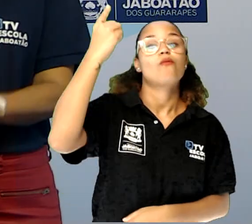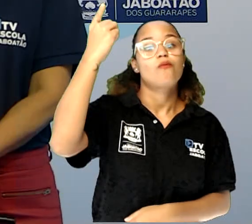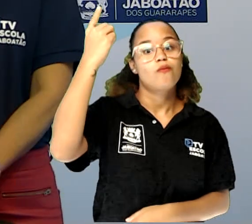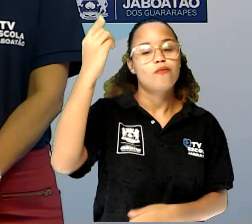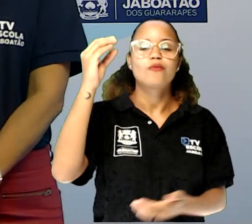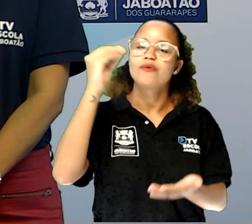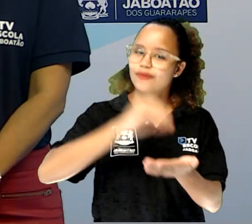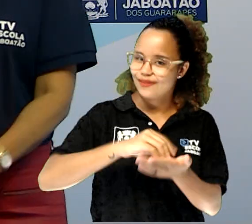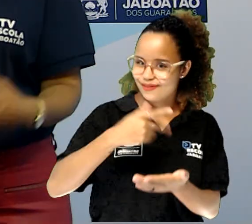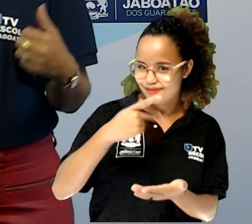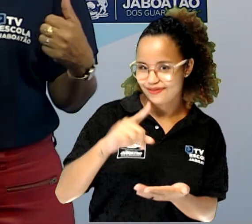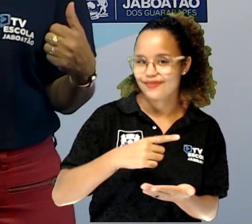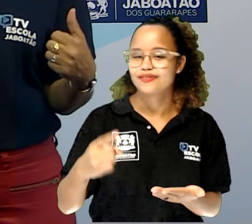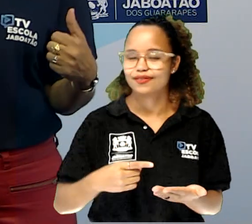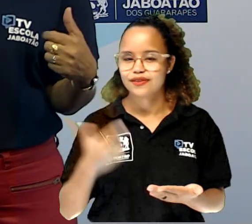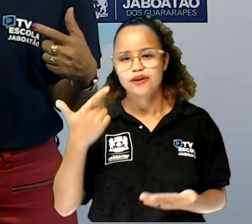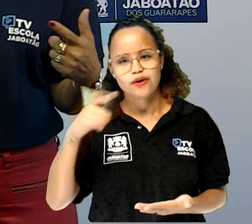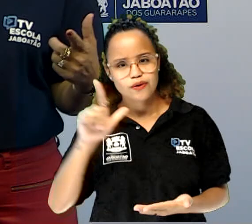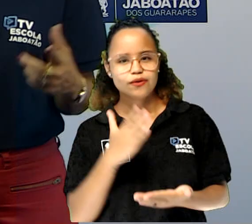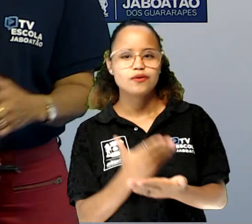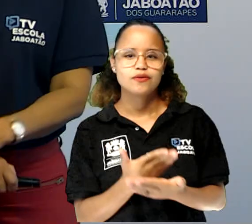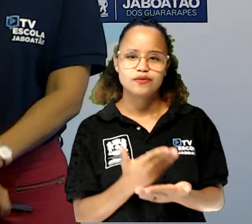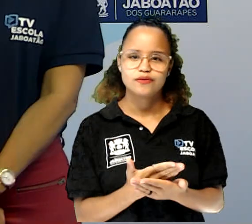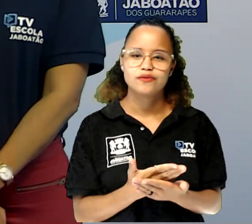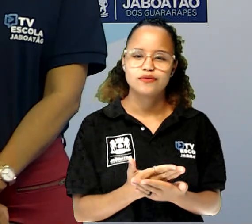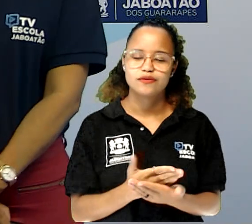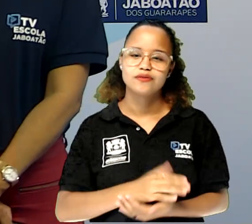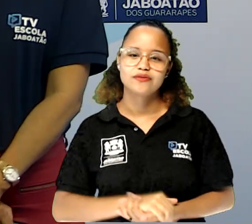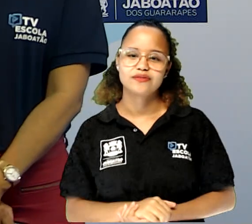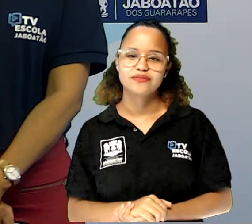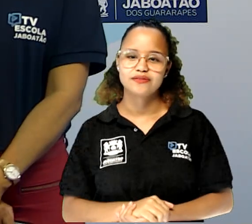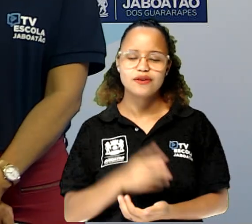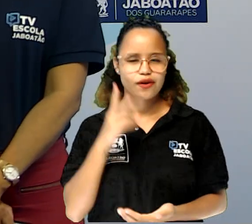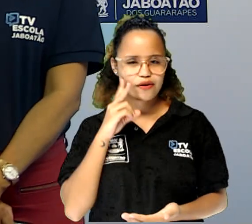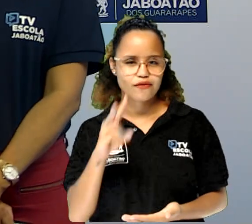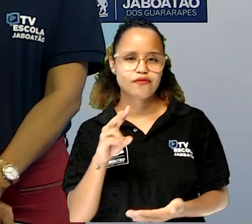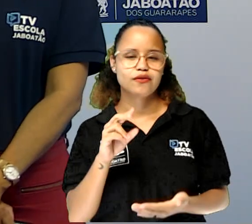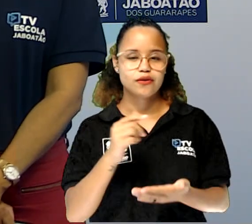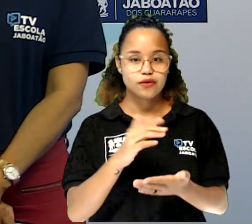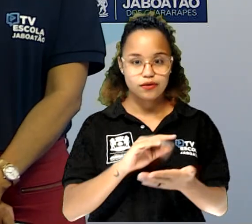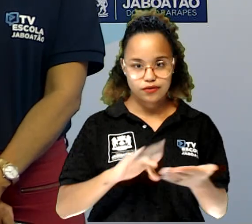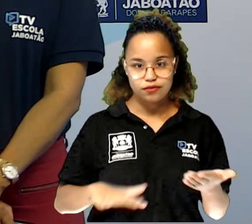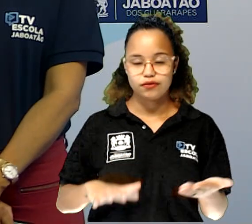teu caderno. Na próxima aula, a gente vê o